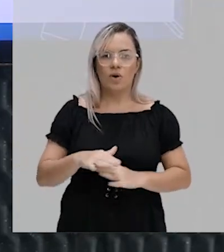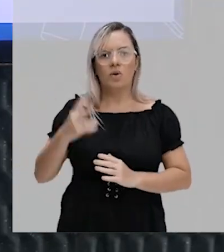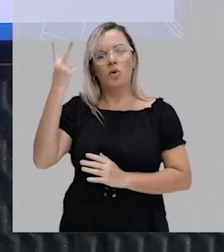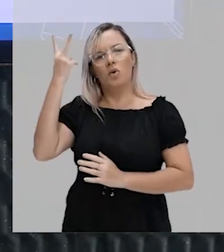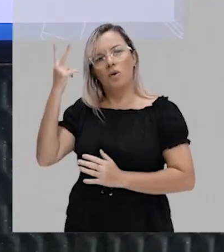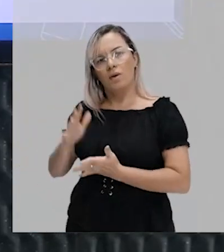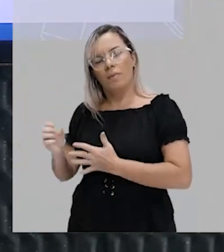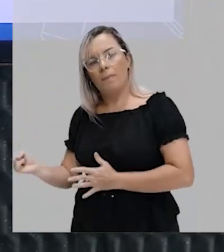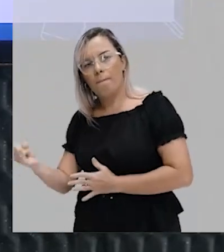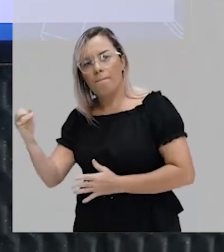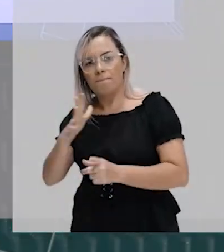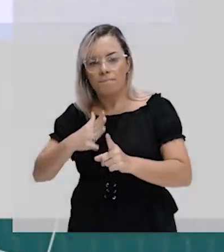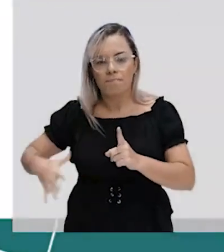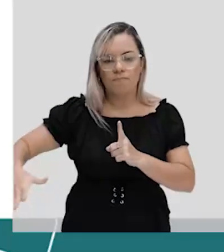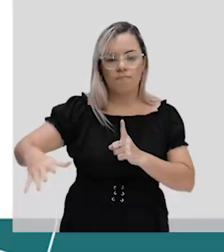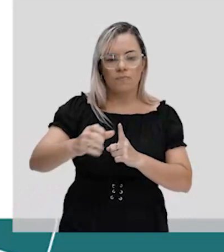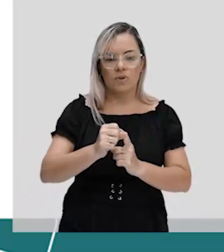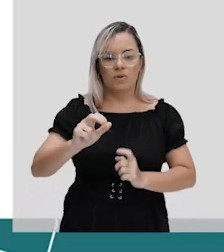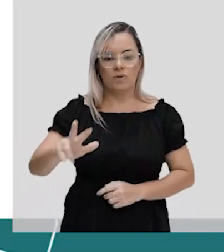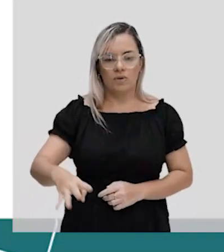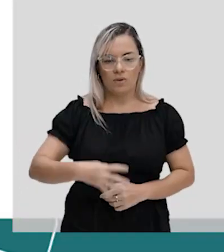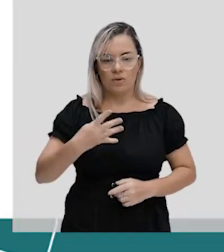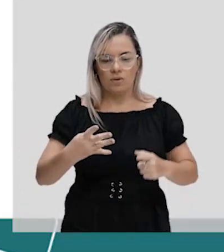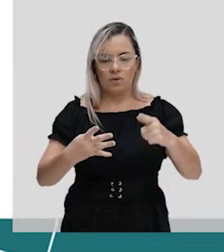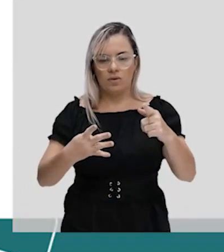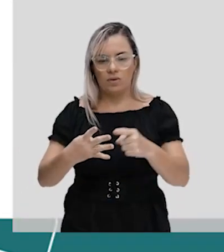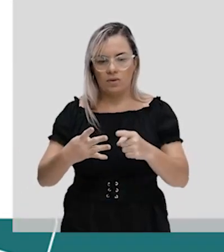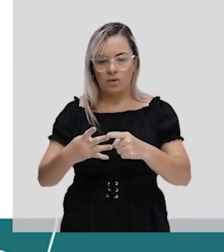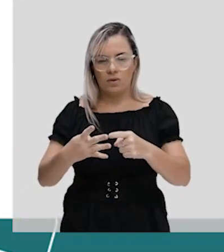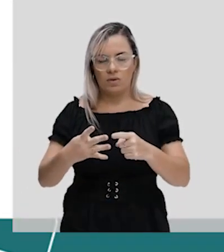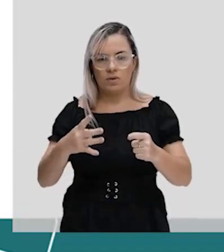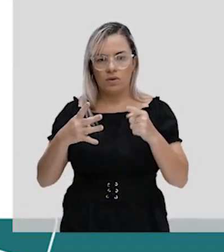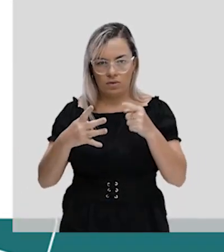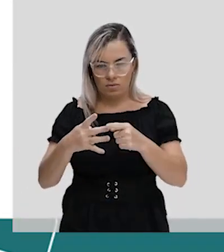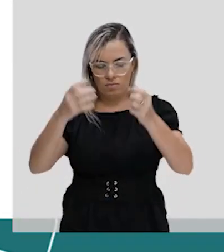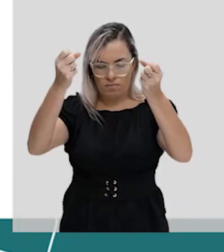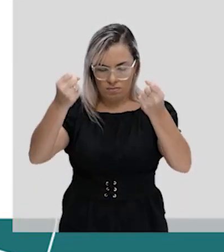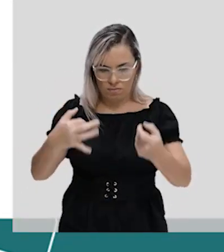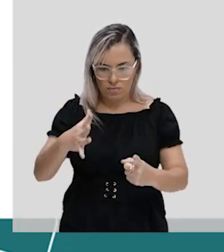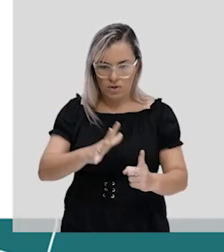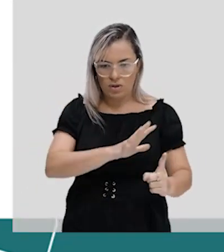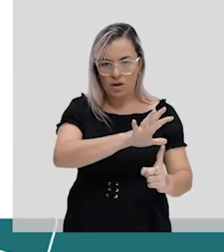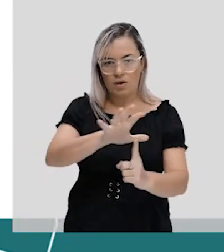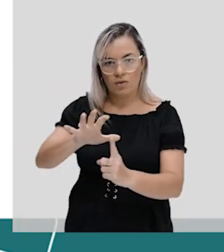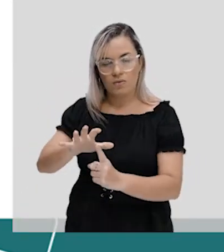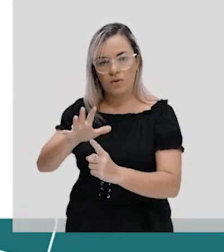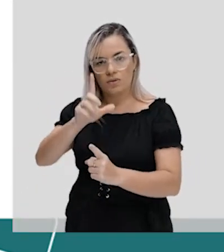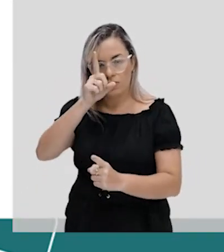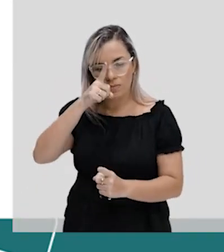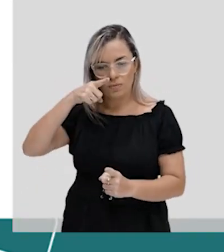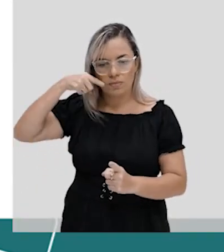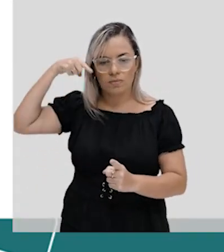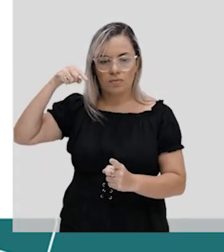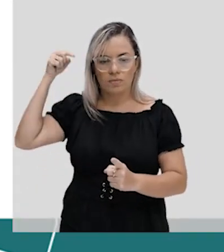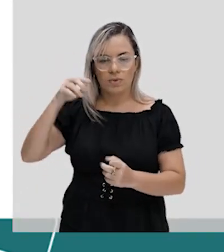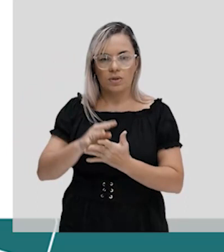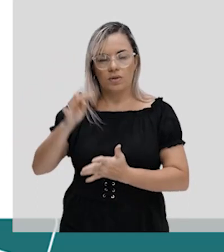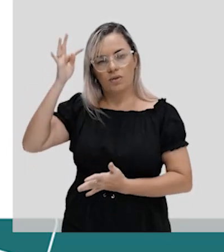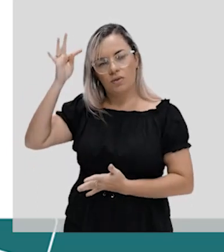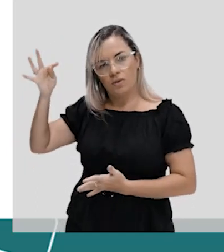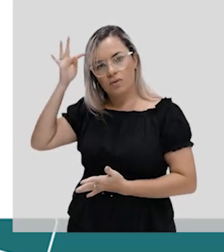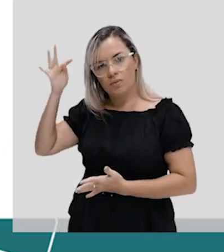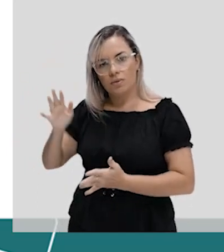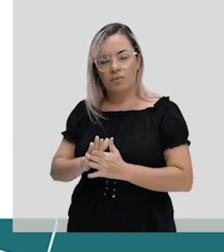de Durkheim para a sociologia. Na segunda parte, eu vou te falar das influências de Durkheim. As influências